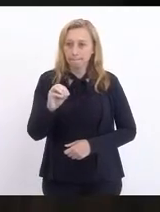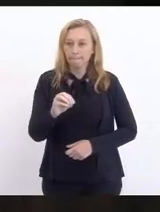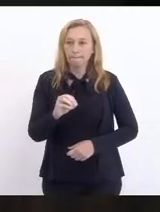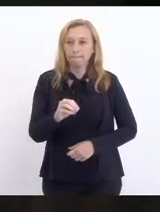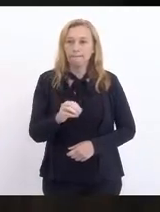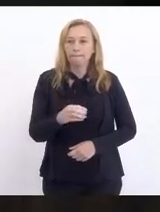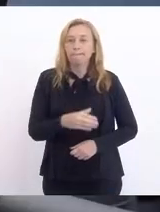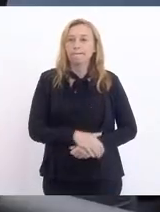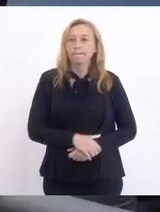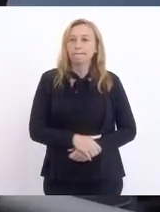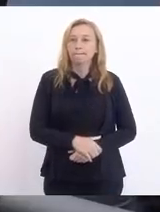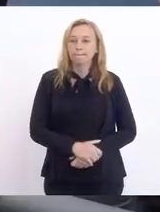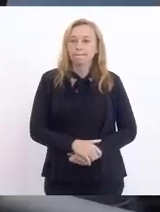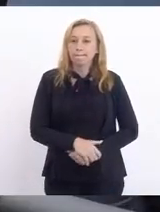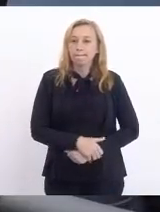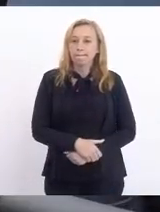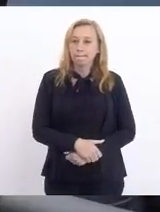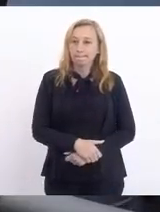Bernardo